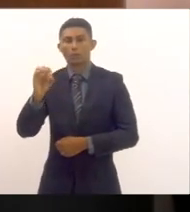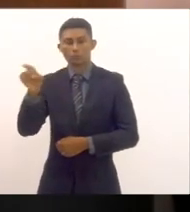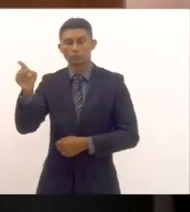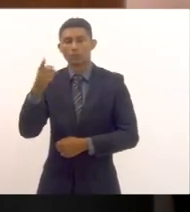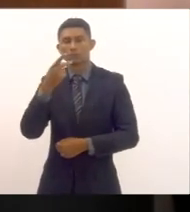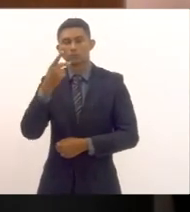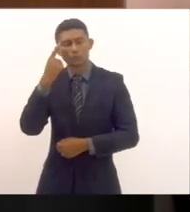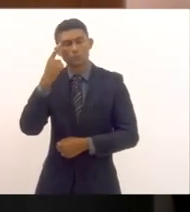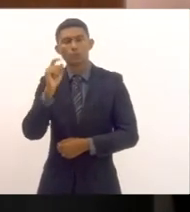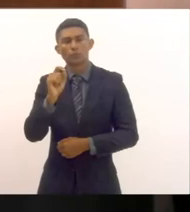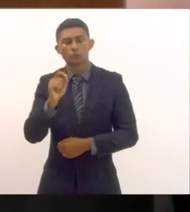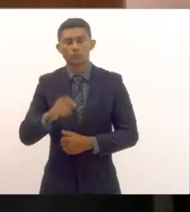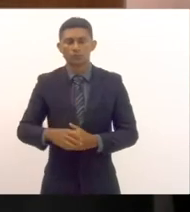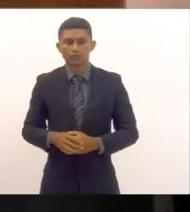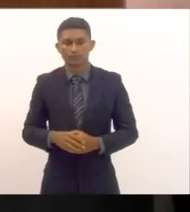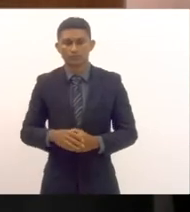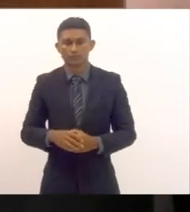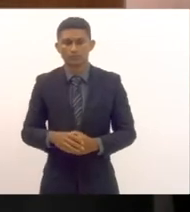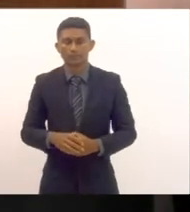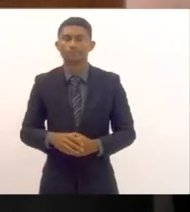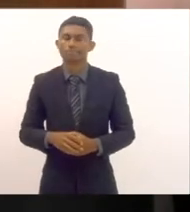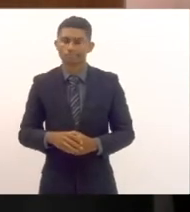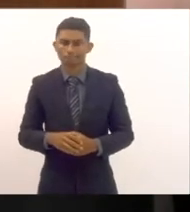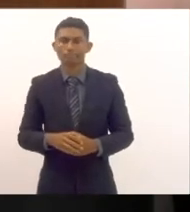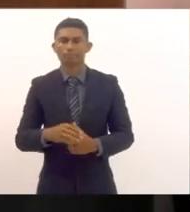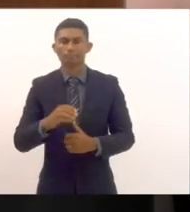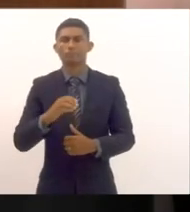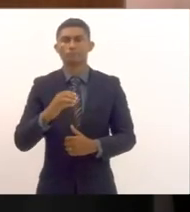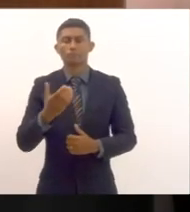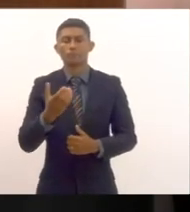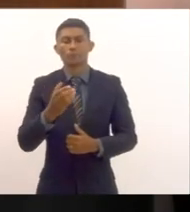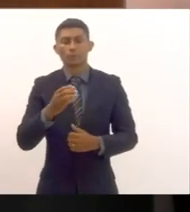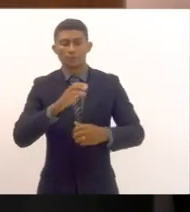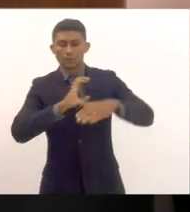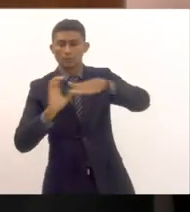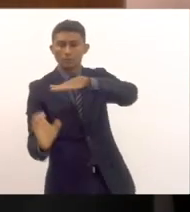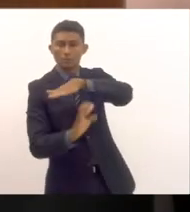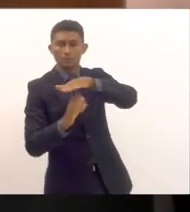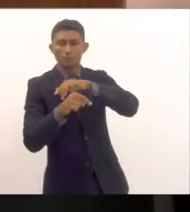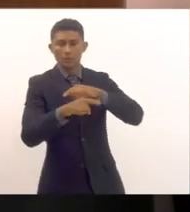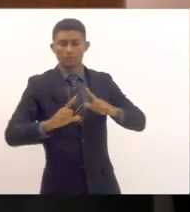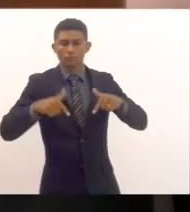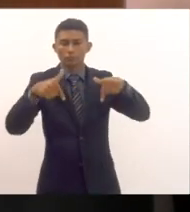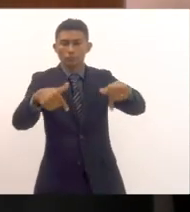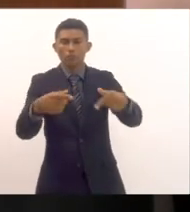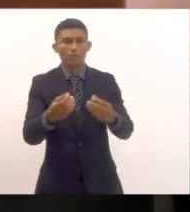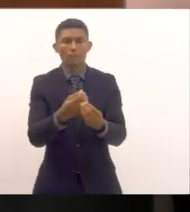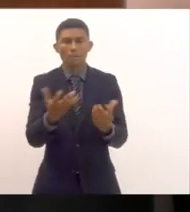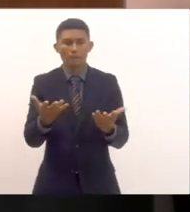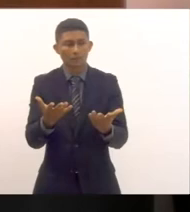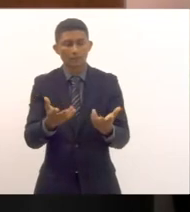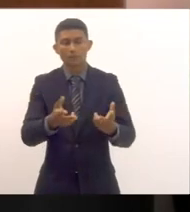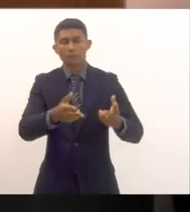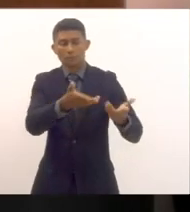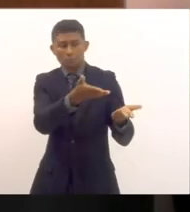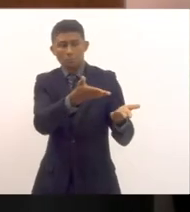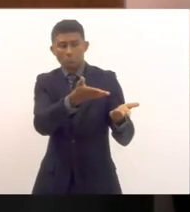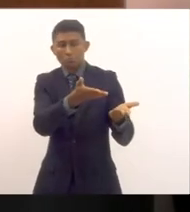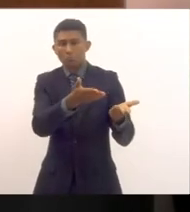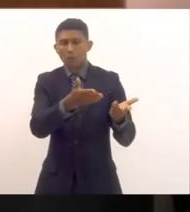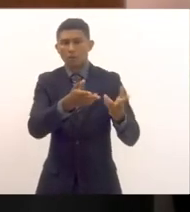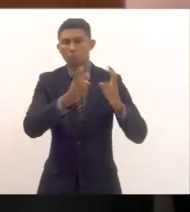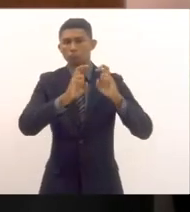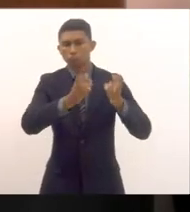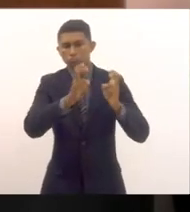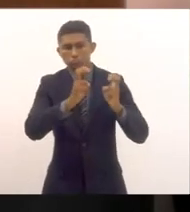SuperVia ela atua é sistematicamente para obstruir o trabalho policial tanto na mistificação